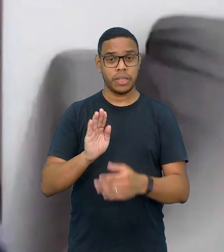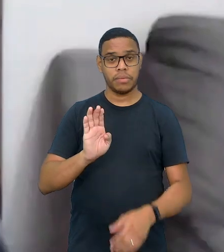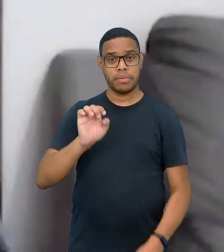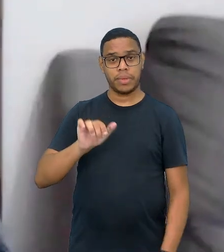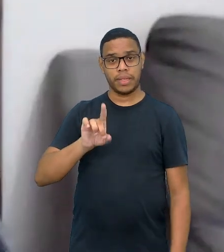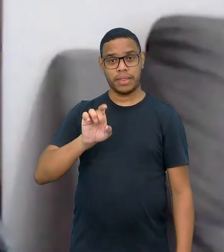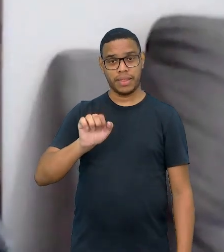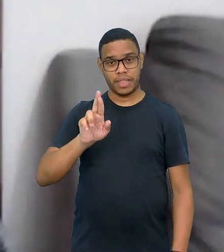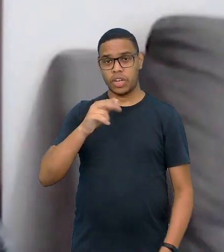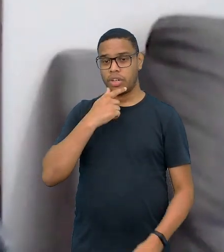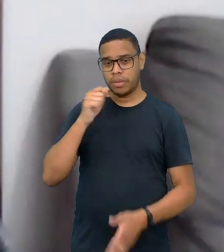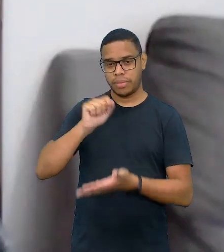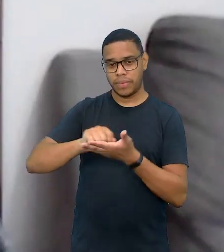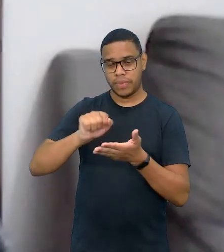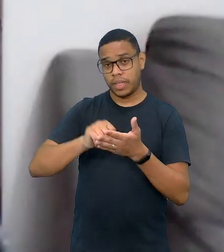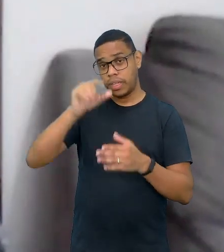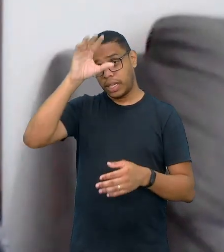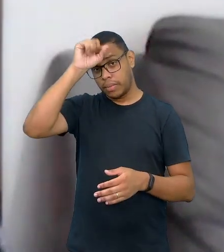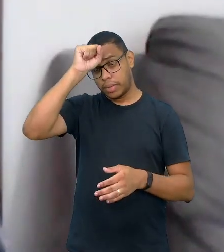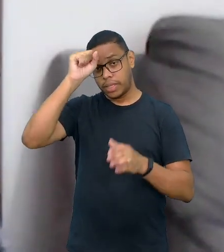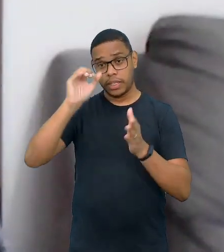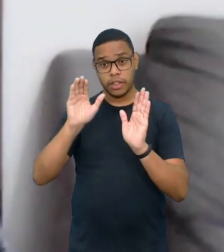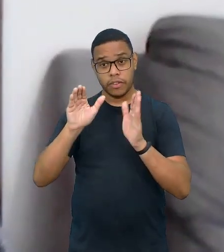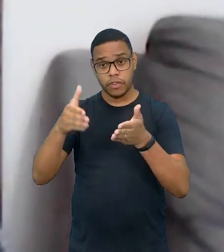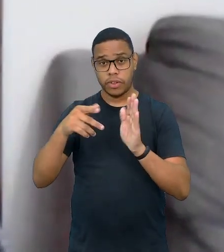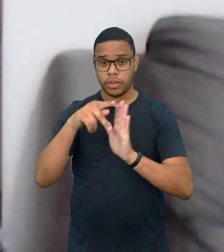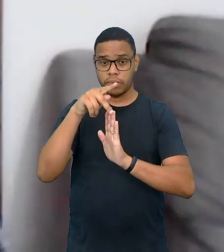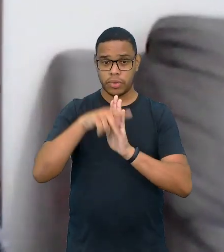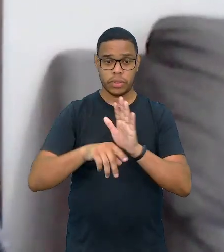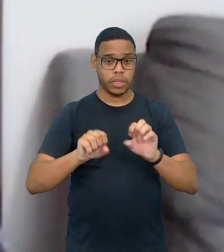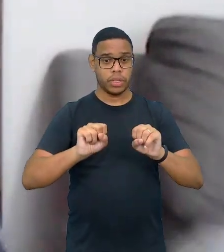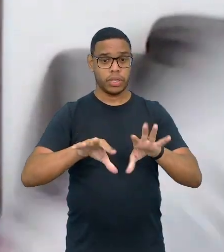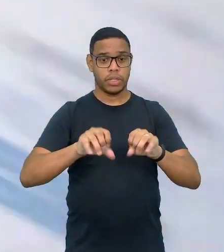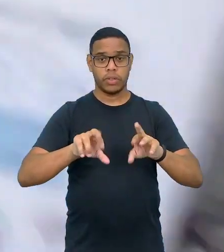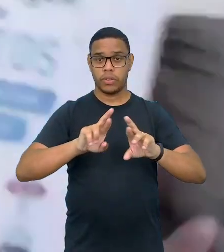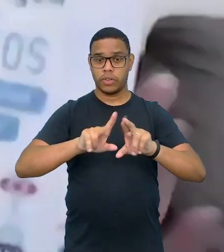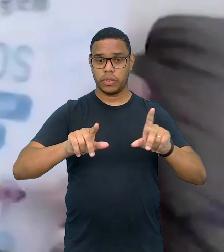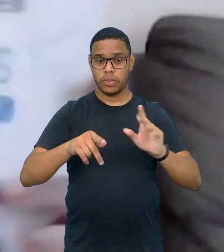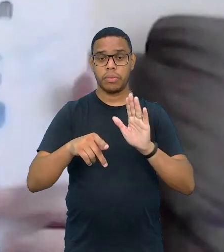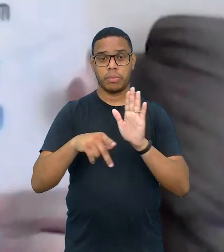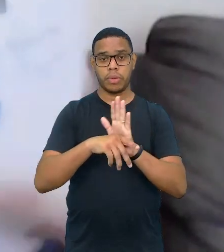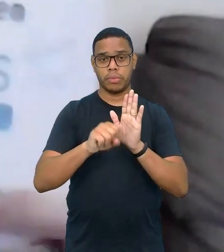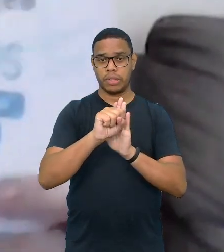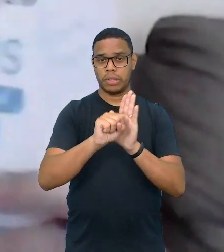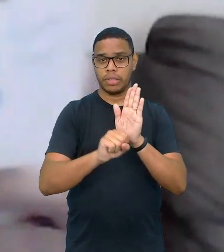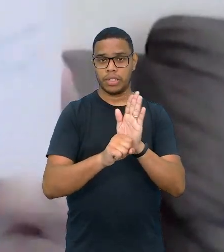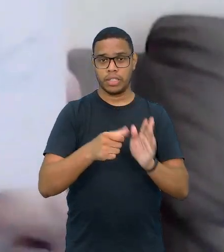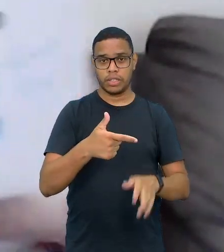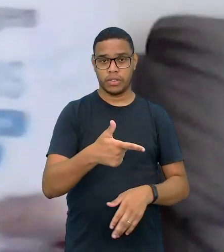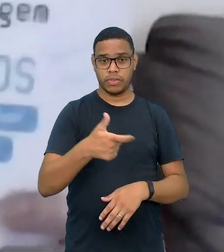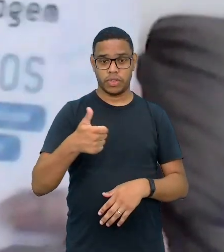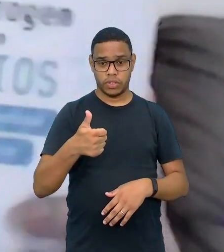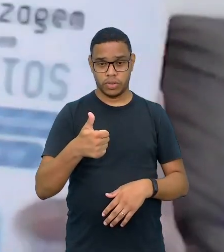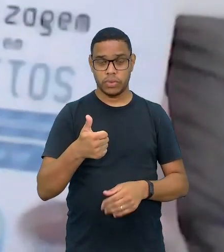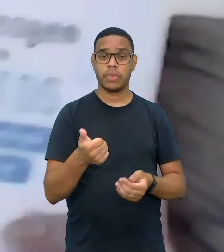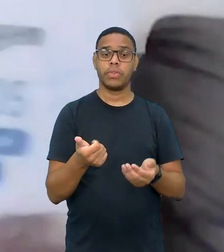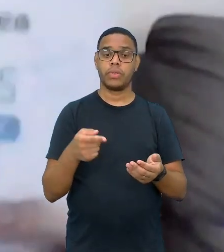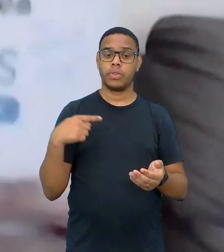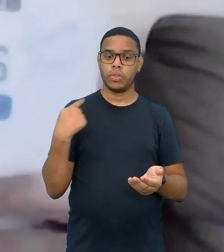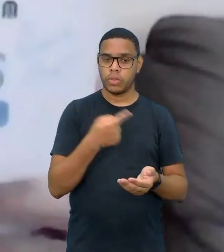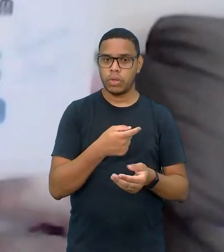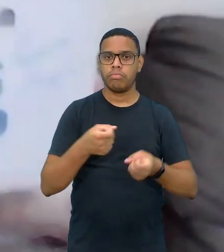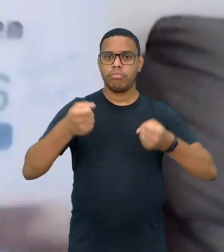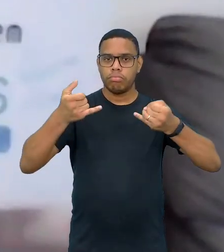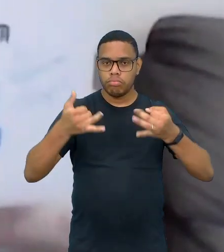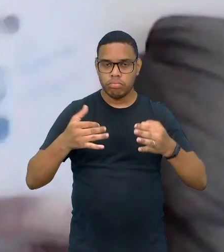que é Aprendizagem Baseada em Projetos, Educação Diferenciada para o Século XXI, aonde a gente aporta, é um